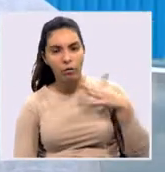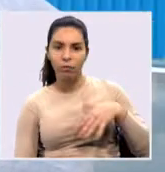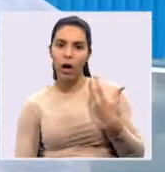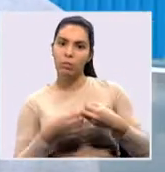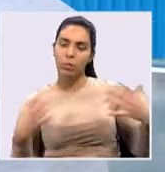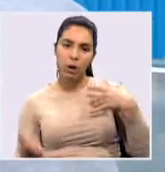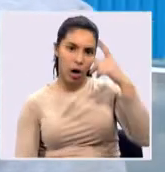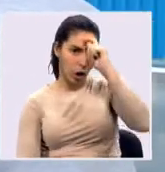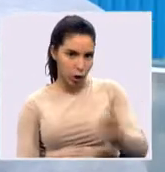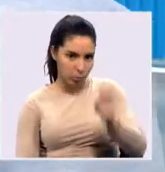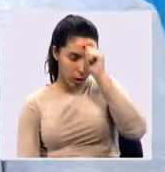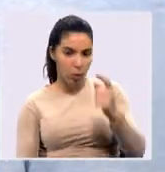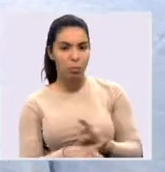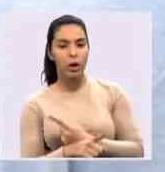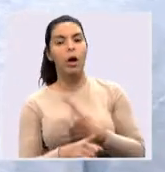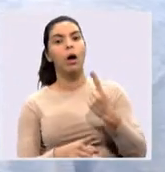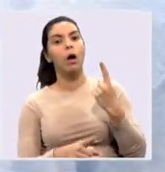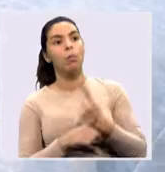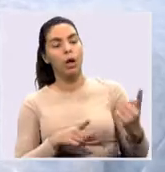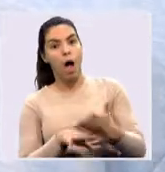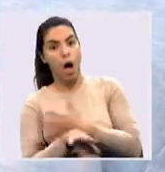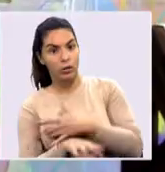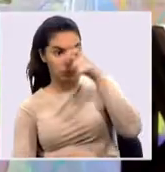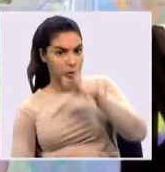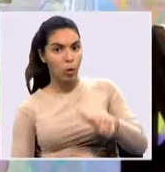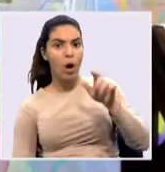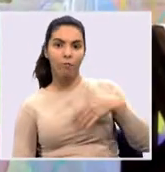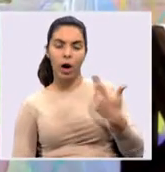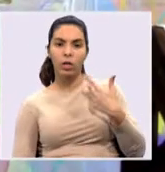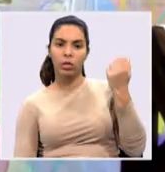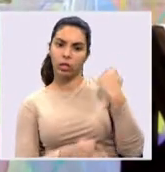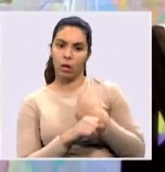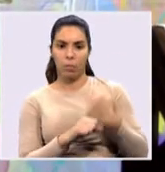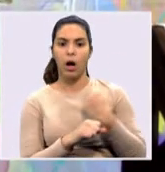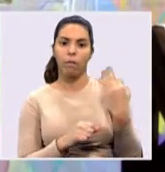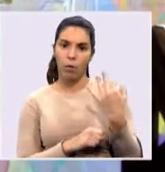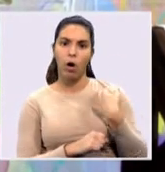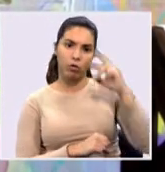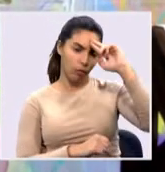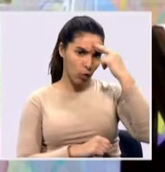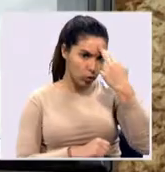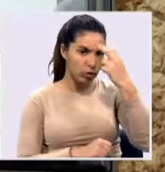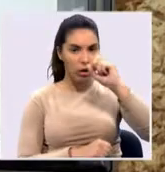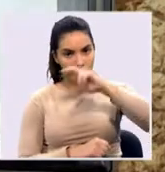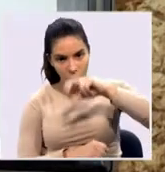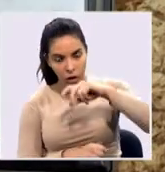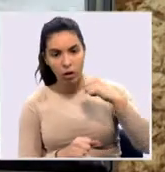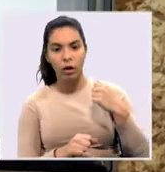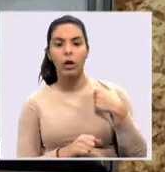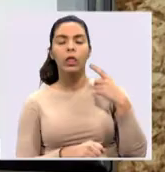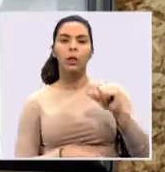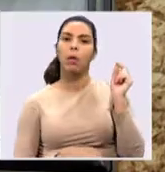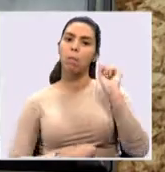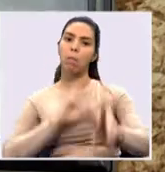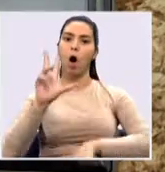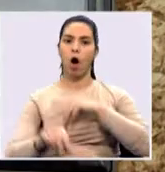esse respeito e então, porquê? Porque primeiro o artista trabalhou, ok? Primeiro a arte expandiu-se a si própria, ok? Isso é importante. E depois, se